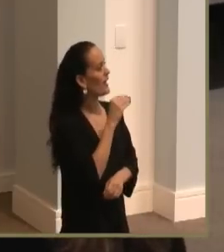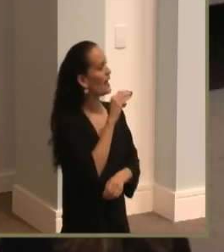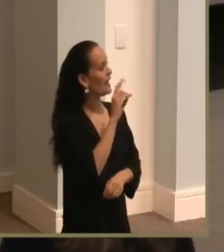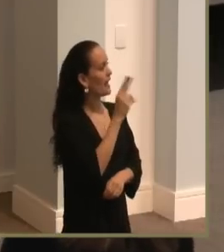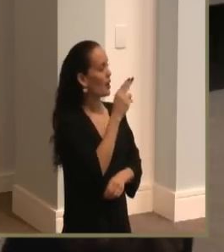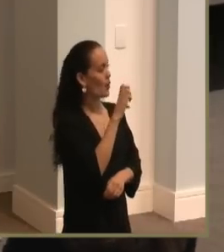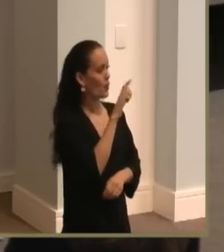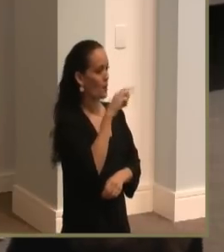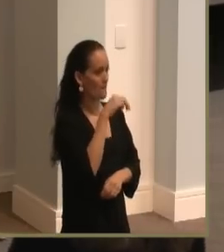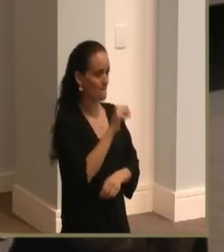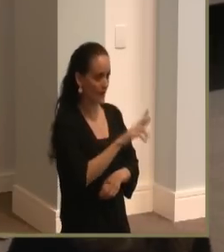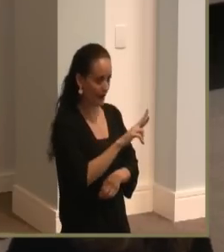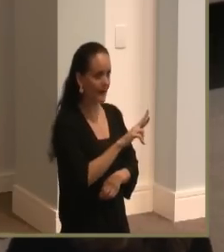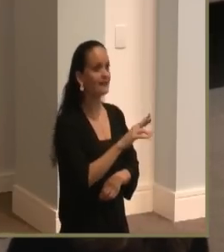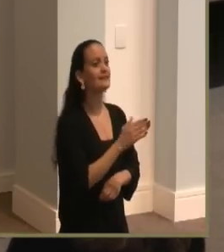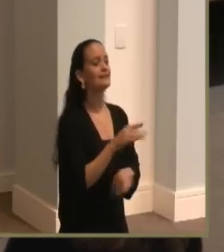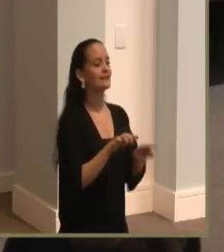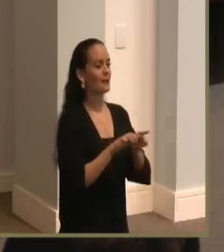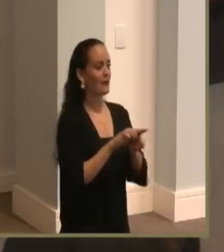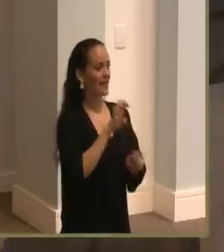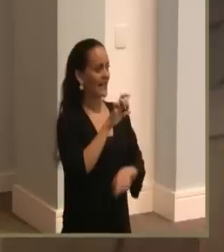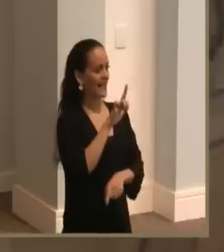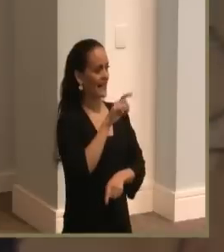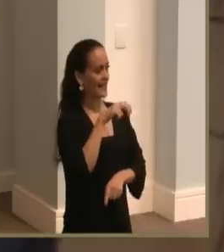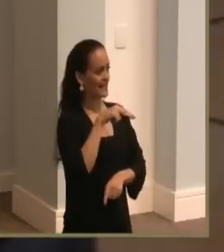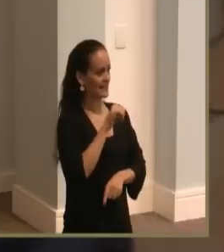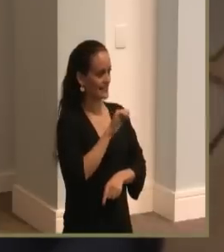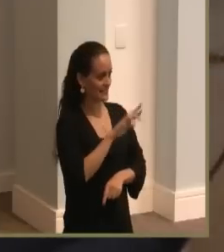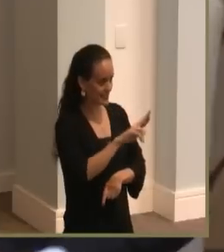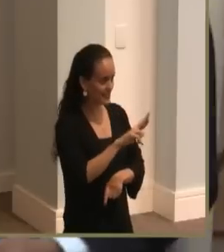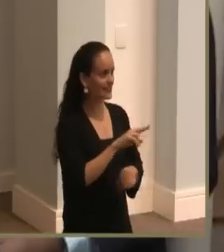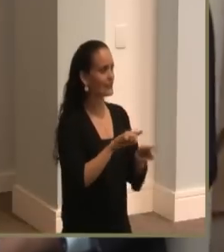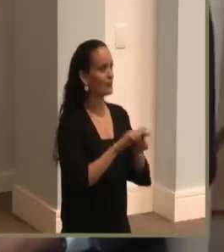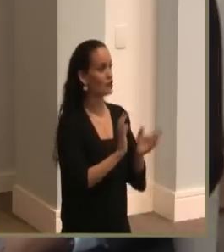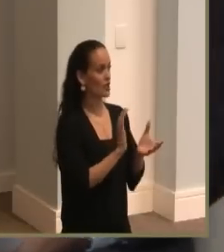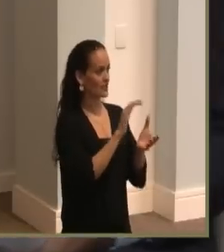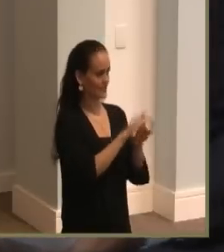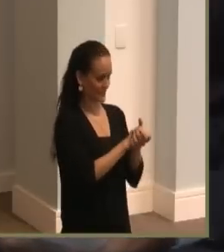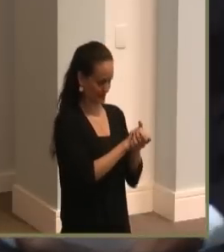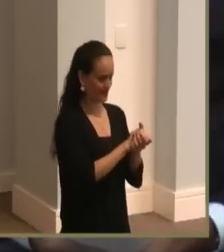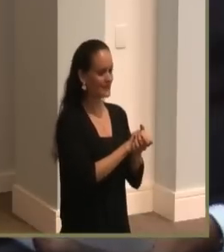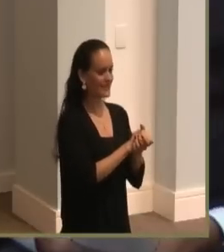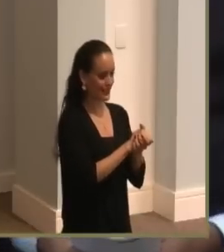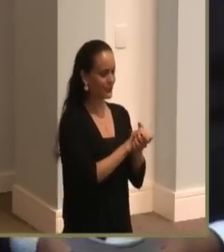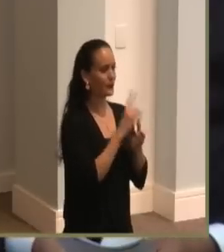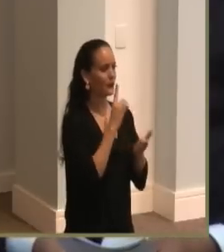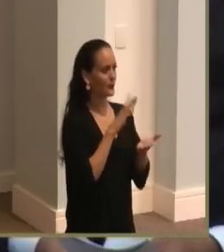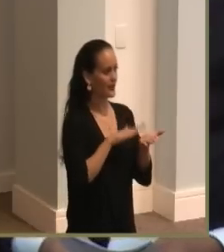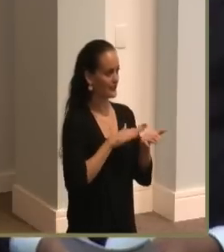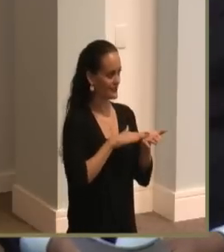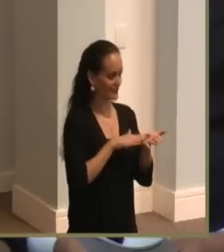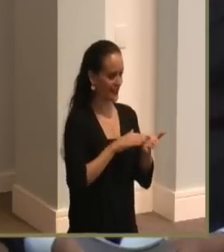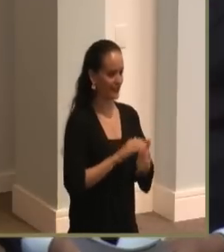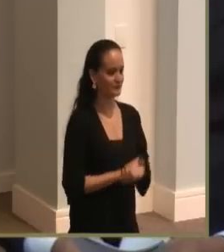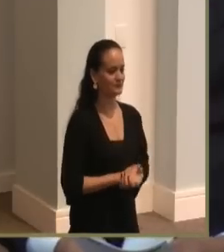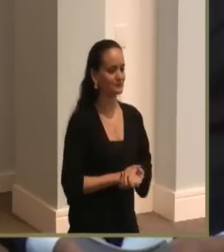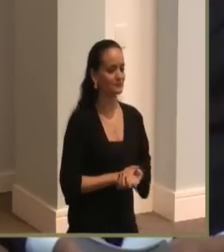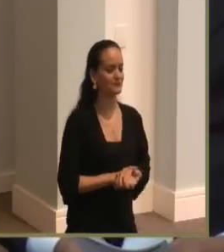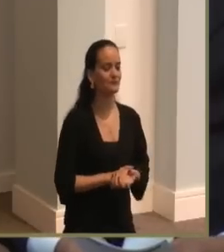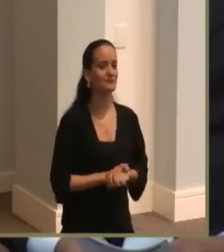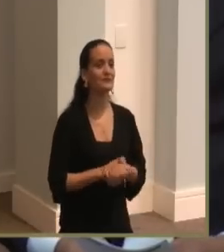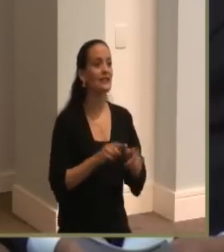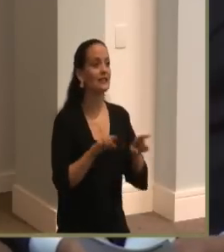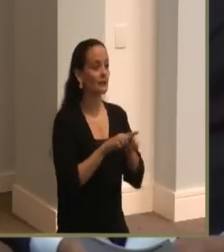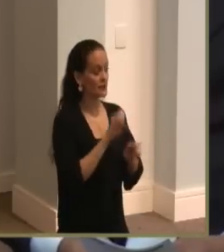completando 54 anos de casamento. E você, se tem alguma coisa a agradecer ao Senhor ou colocar diante de Deus